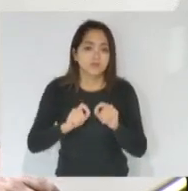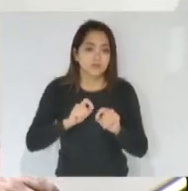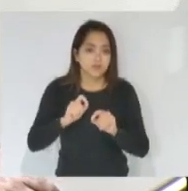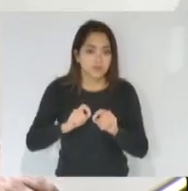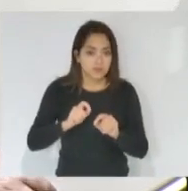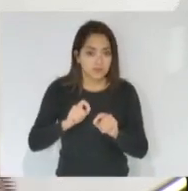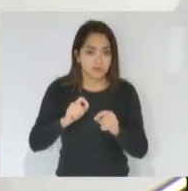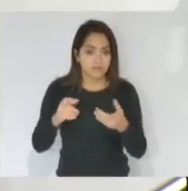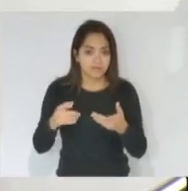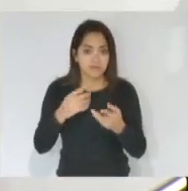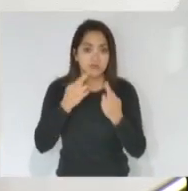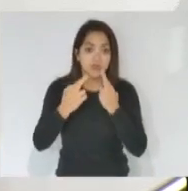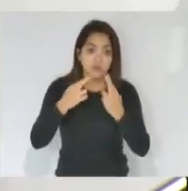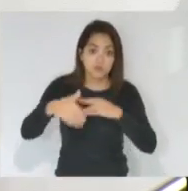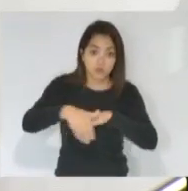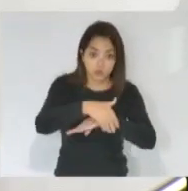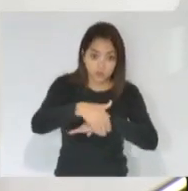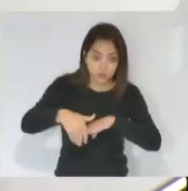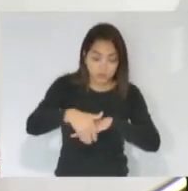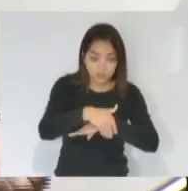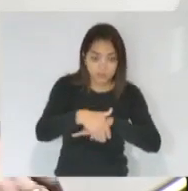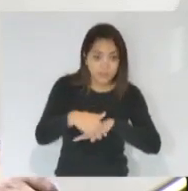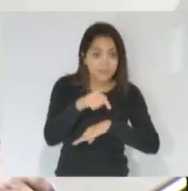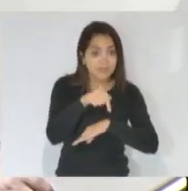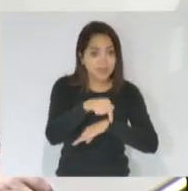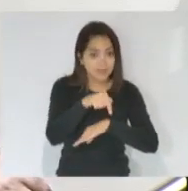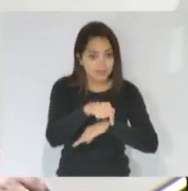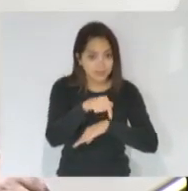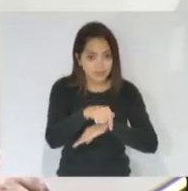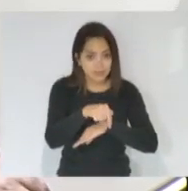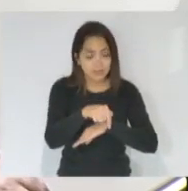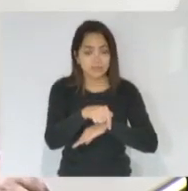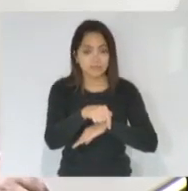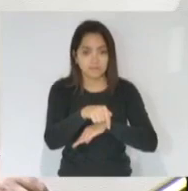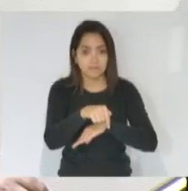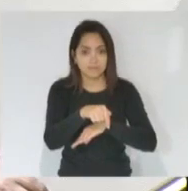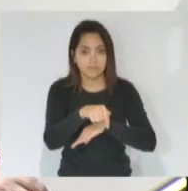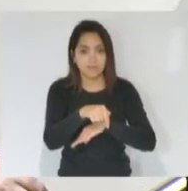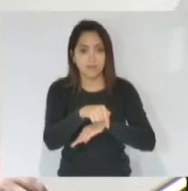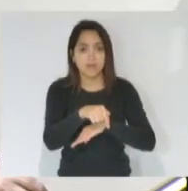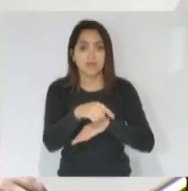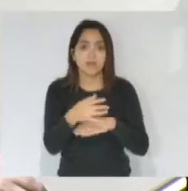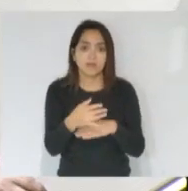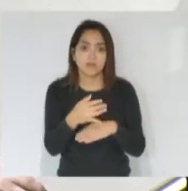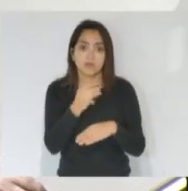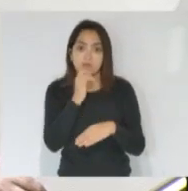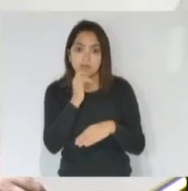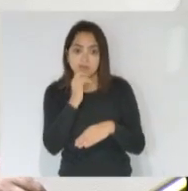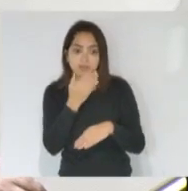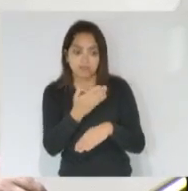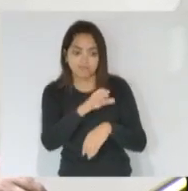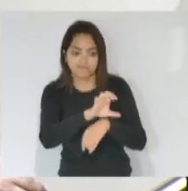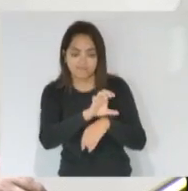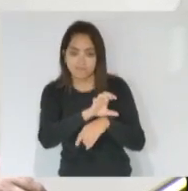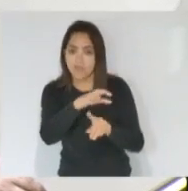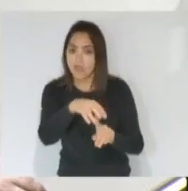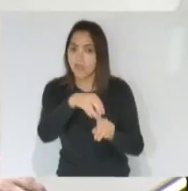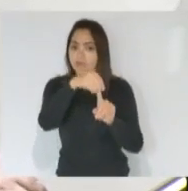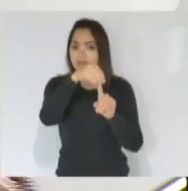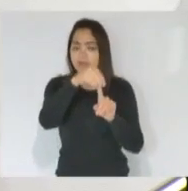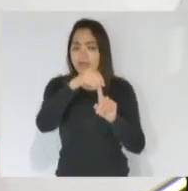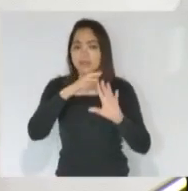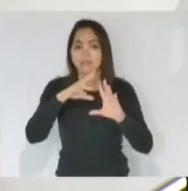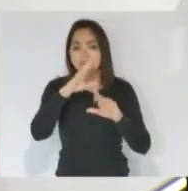as nossas rodovias em Santa Catarina sejam rodovias também, a exemplo do que é o nosso estado, referências para todo o